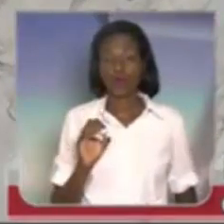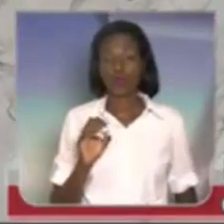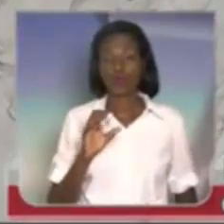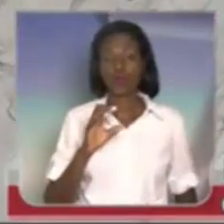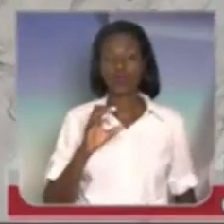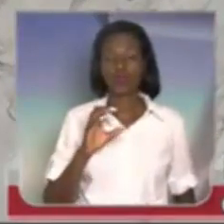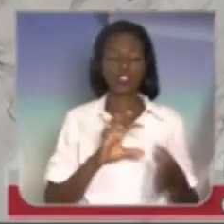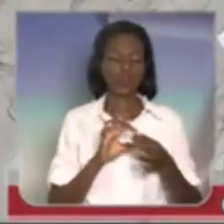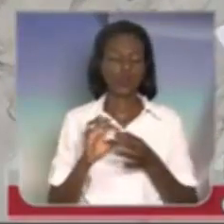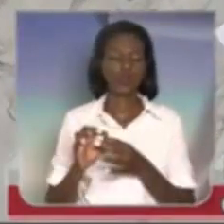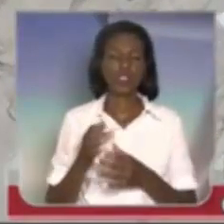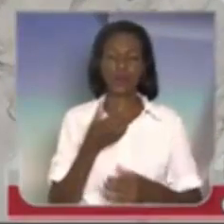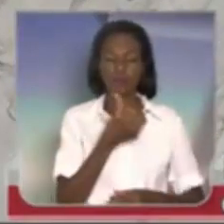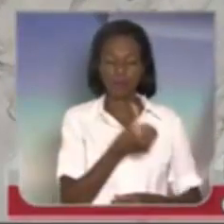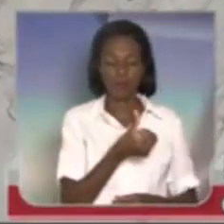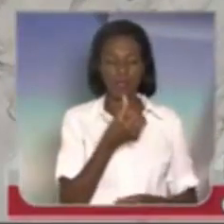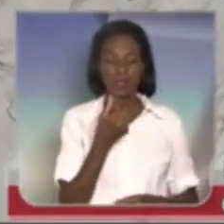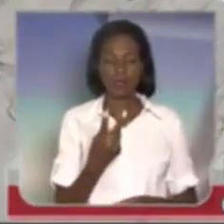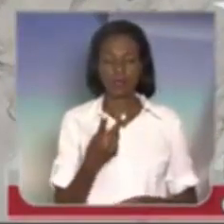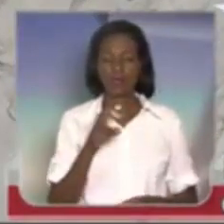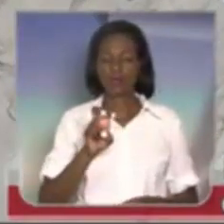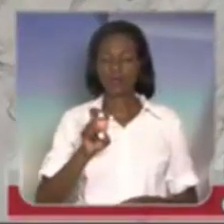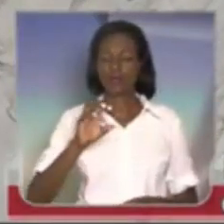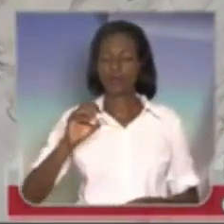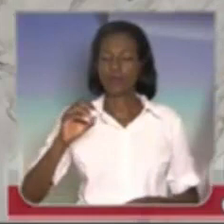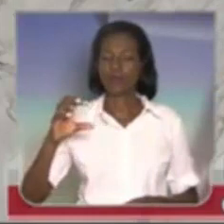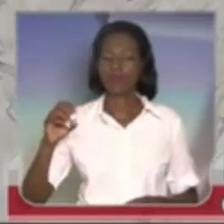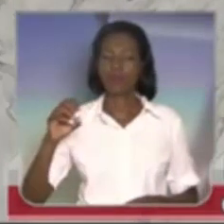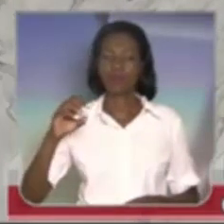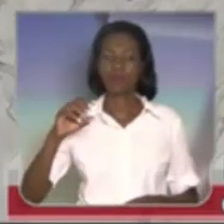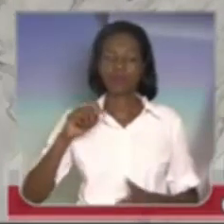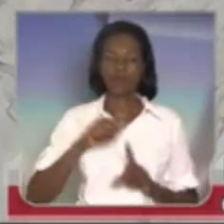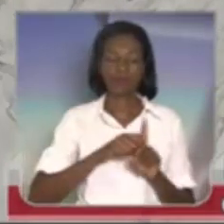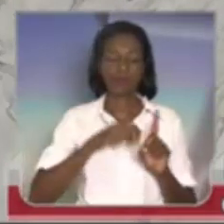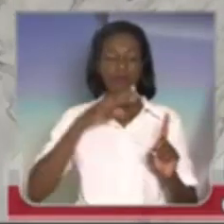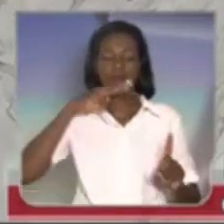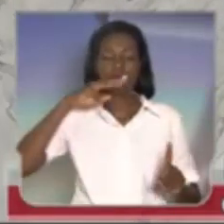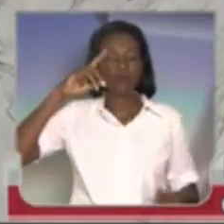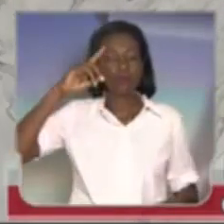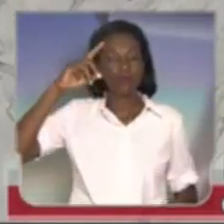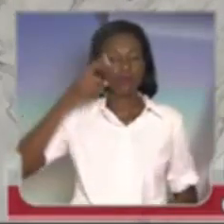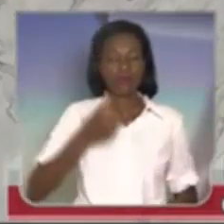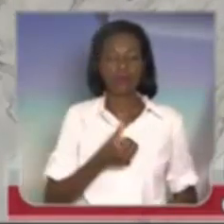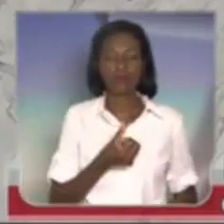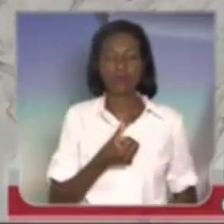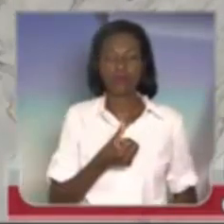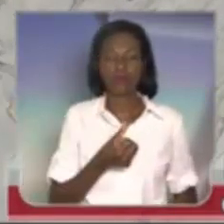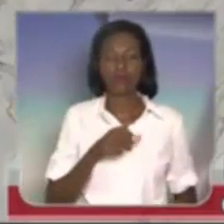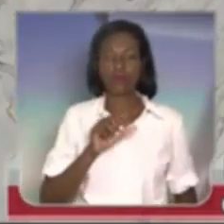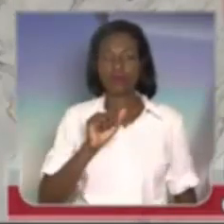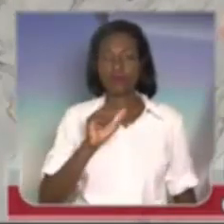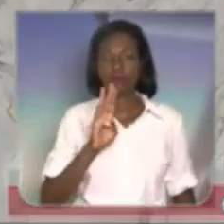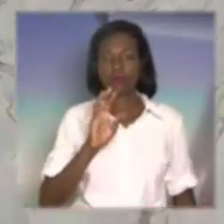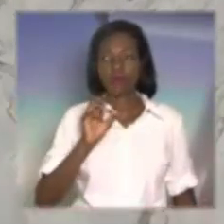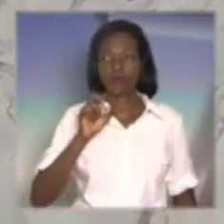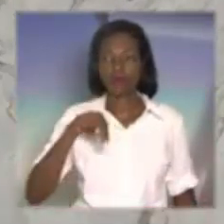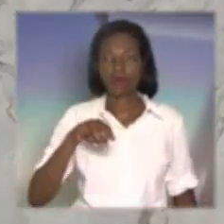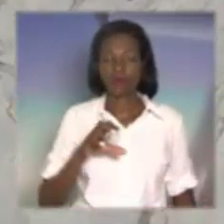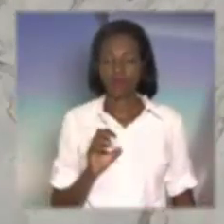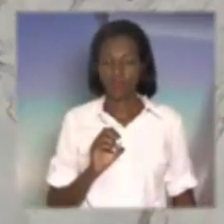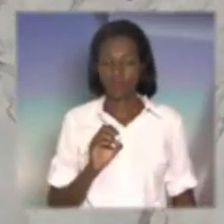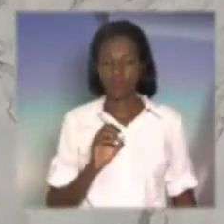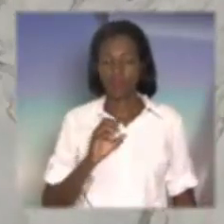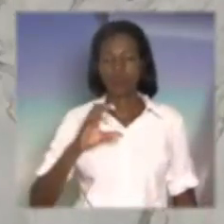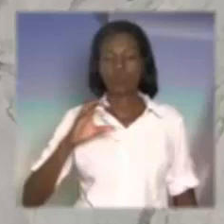62 500 do dia 6 de Março dispõe sobre a concessão de abono complementar